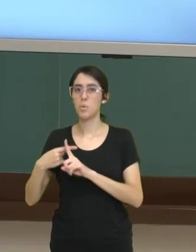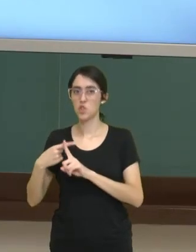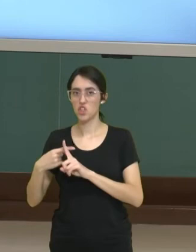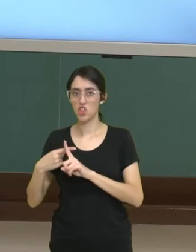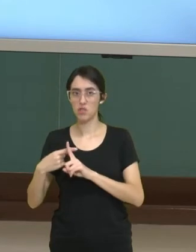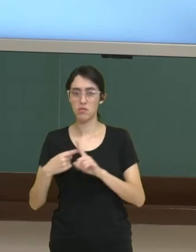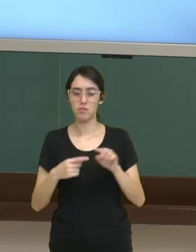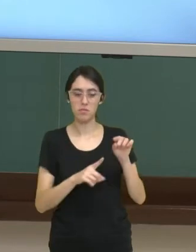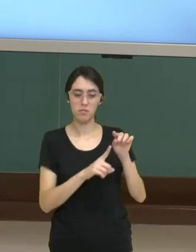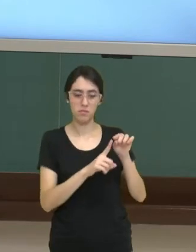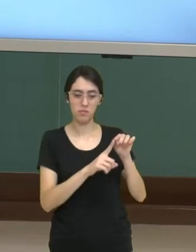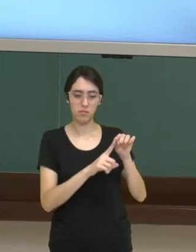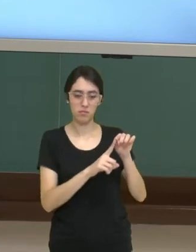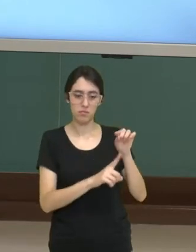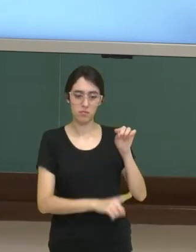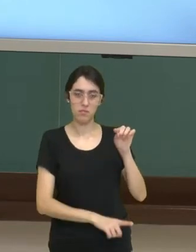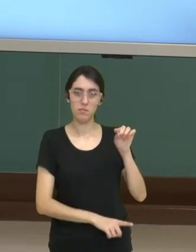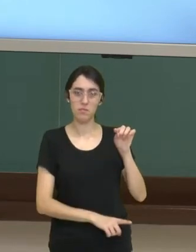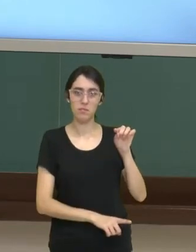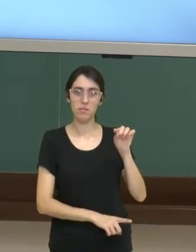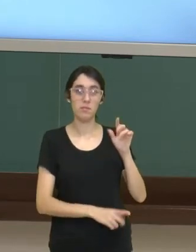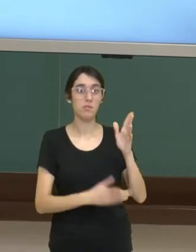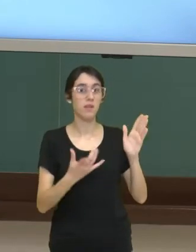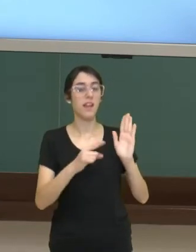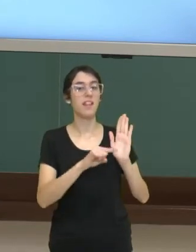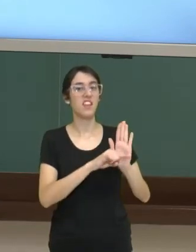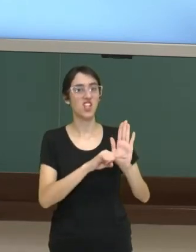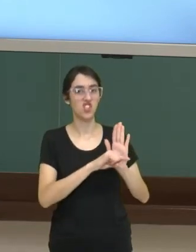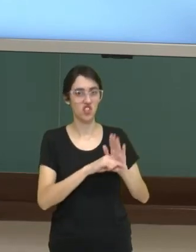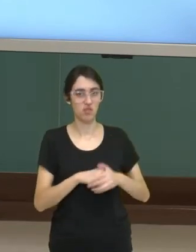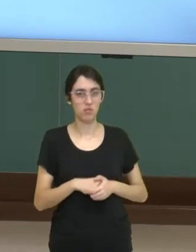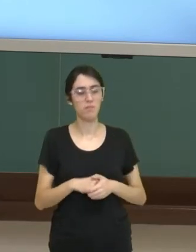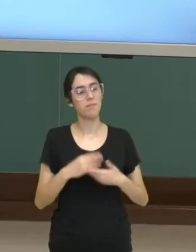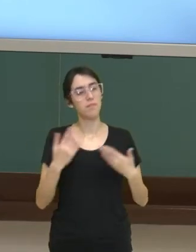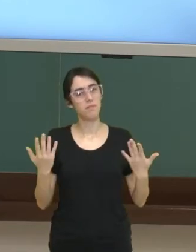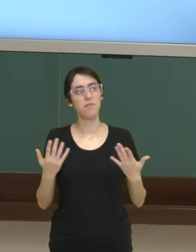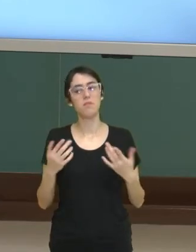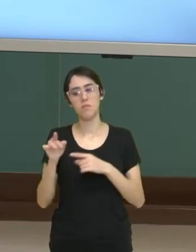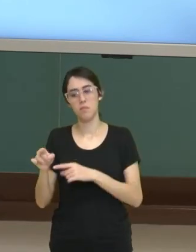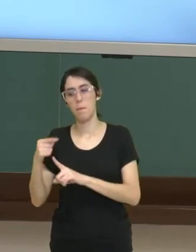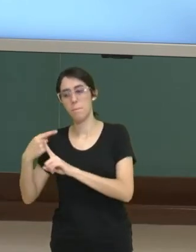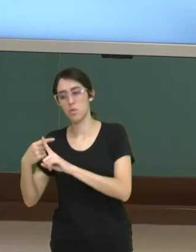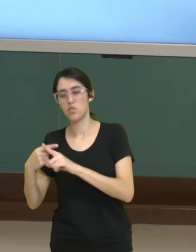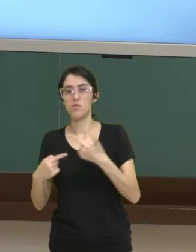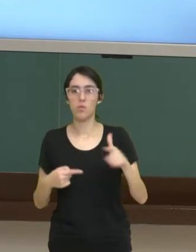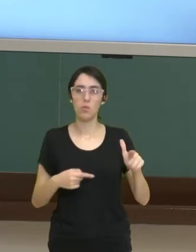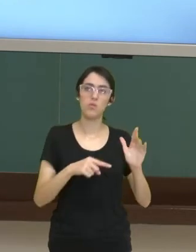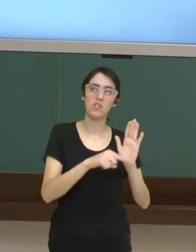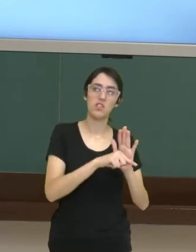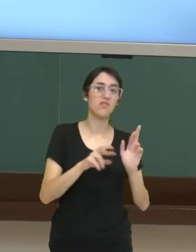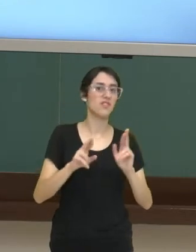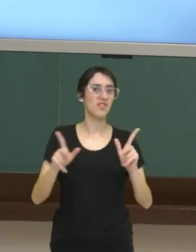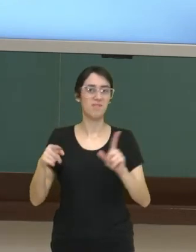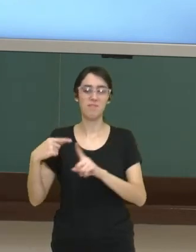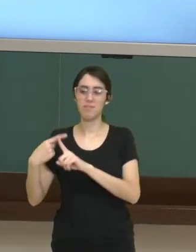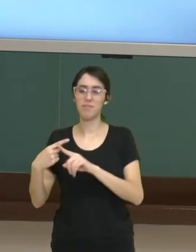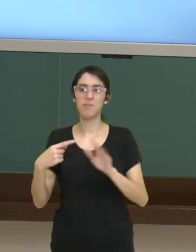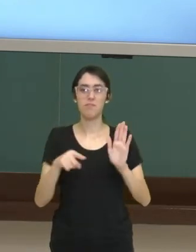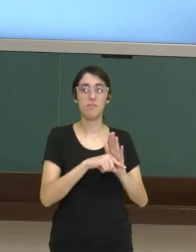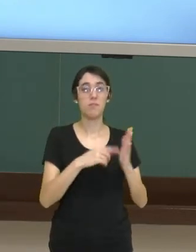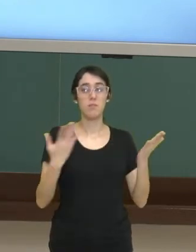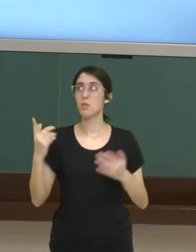o valor da ordenada é negativo. Então, um é positivo e o outro é negativo. Eles são opostos. Portanto,